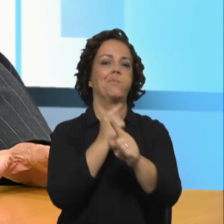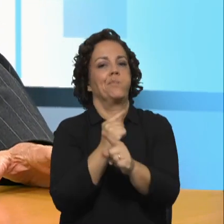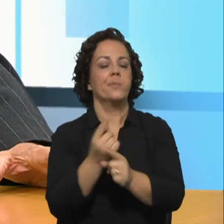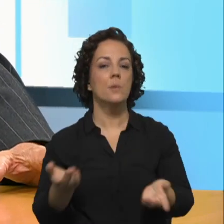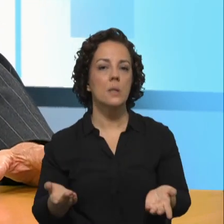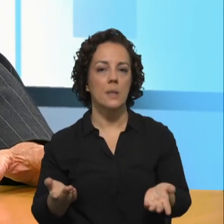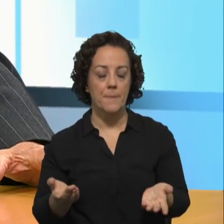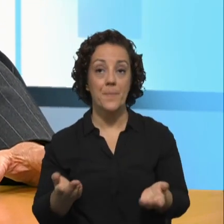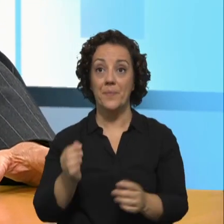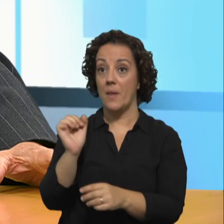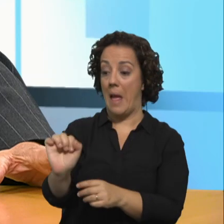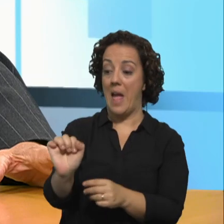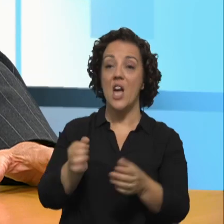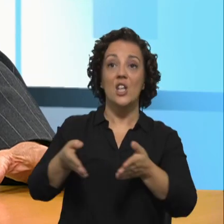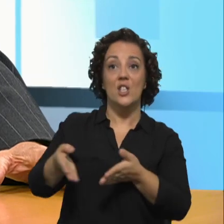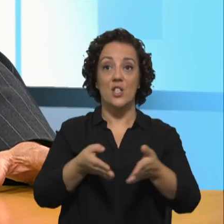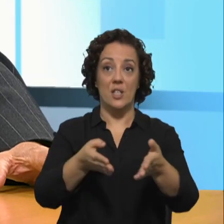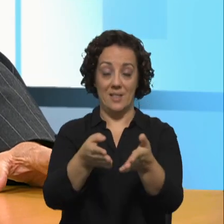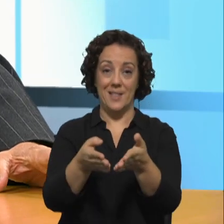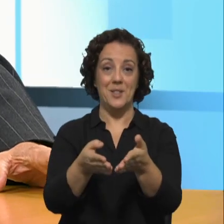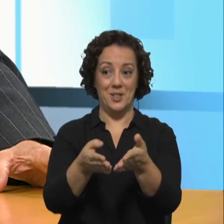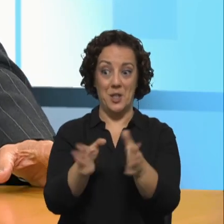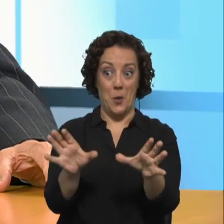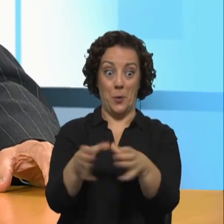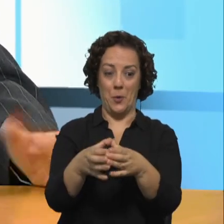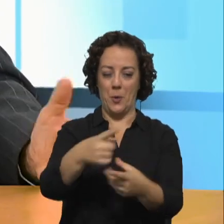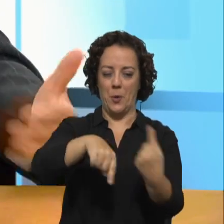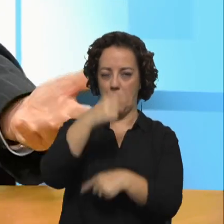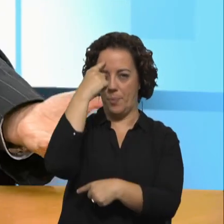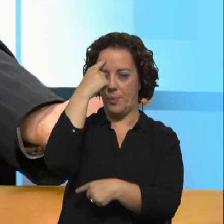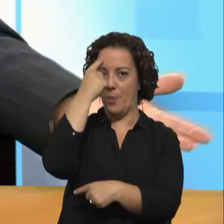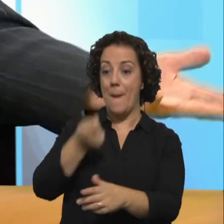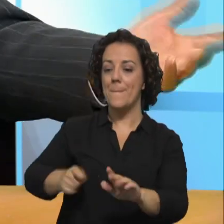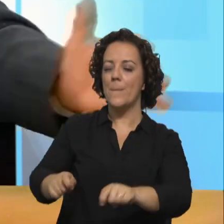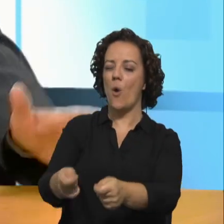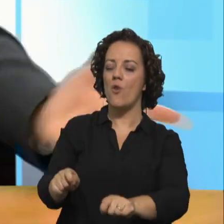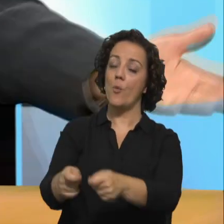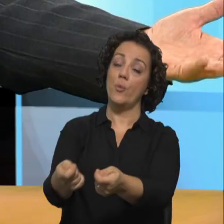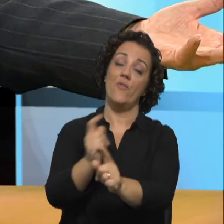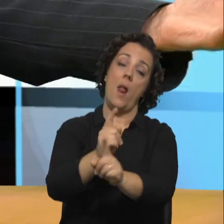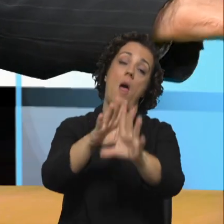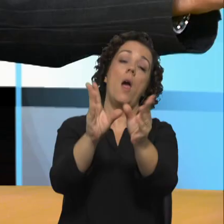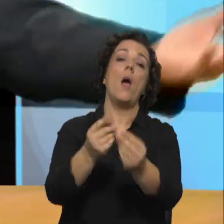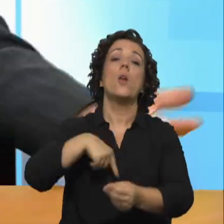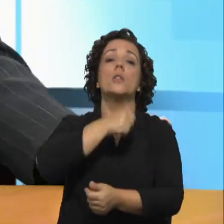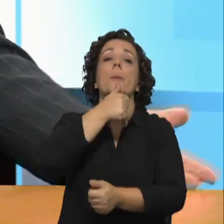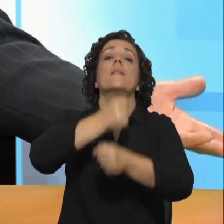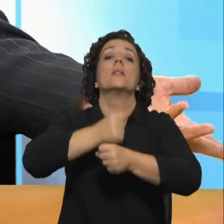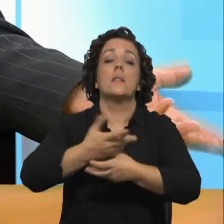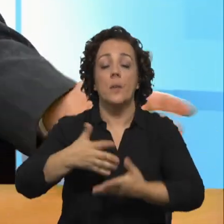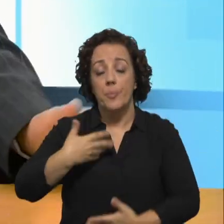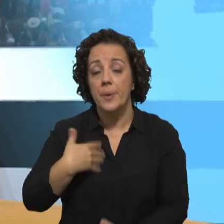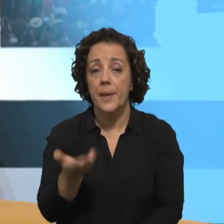e a estratégia destes grupos é provocarem. Pronto. O que é que nós devemos fazer? Temos muita